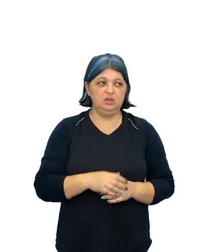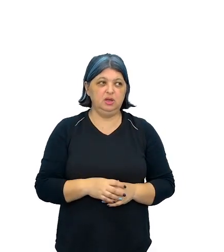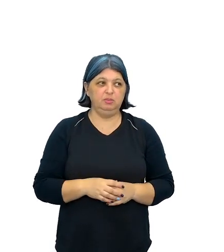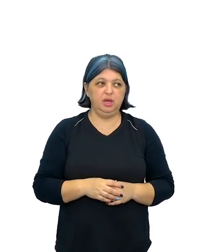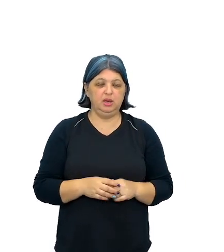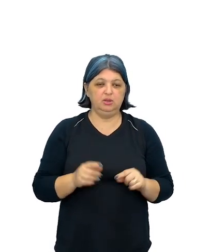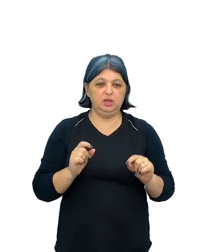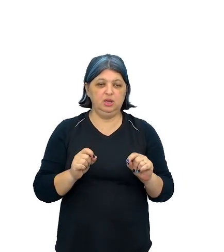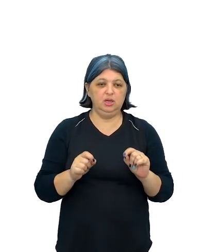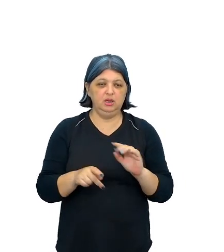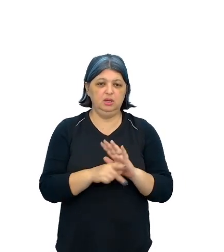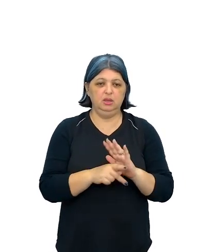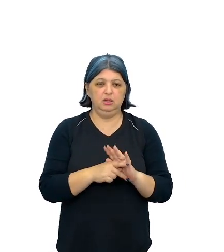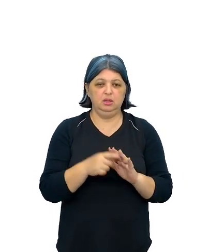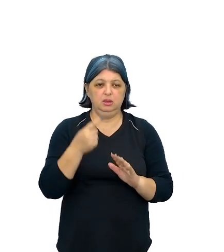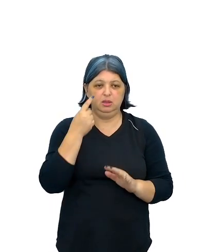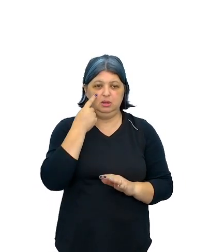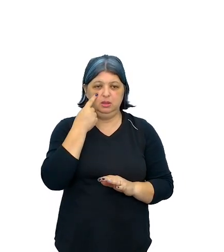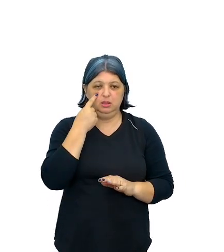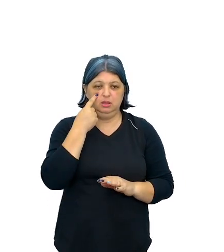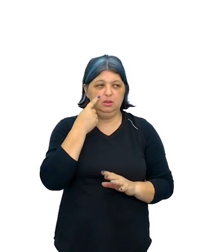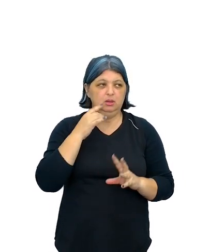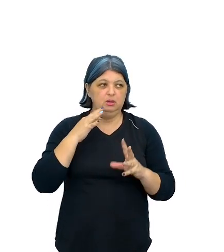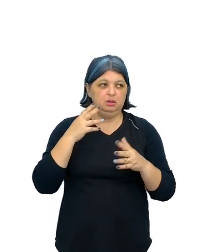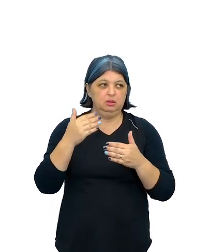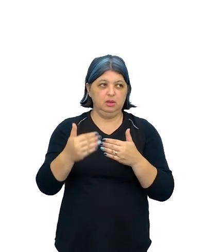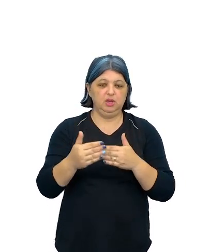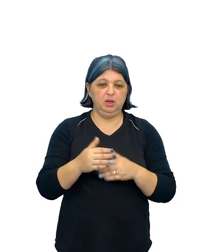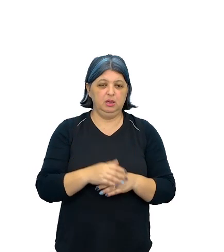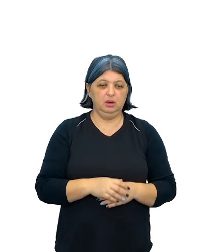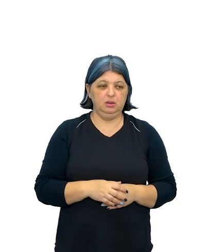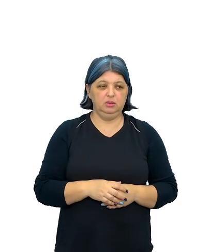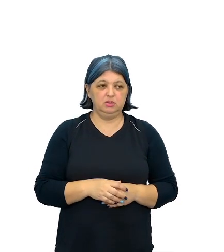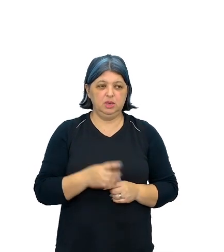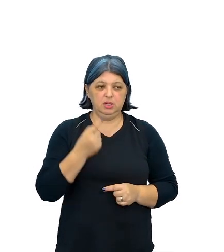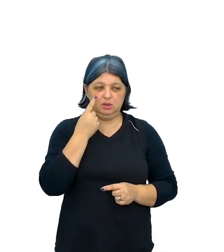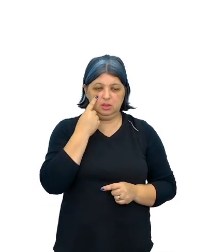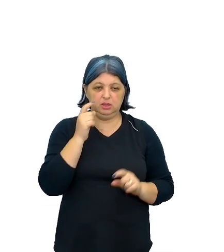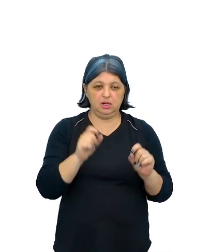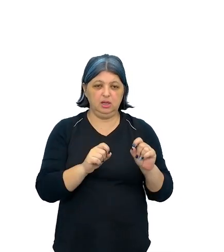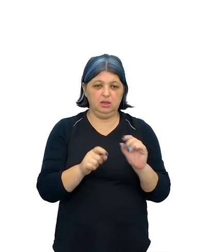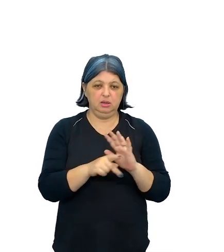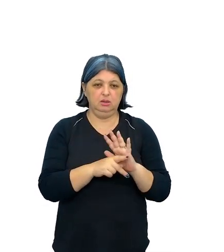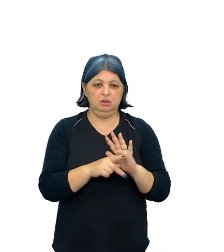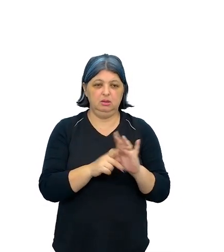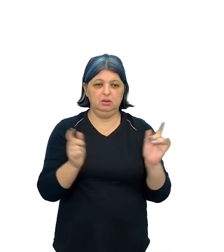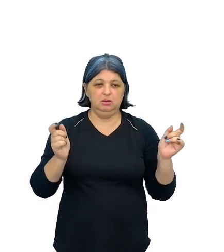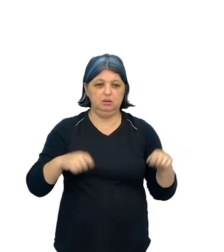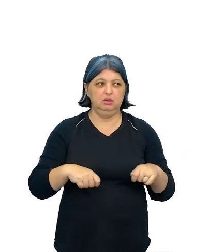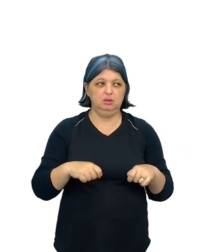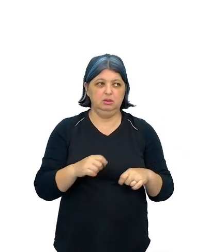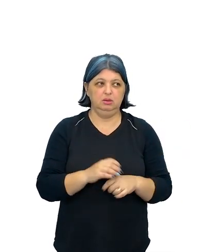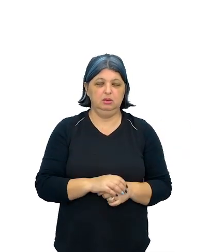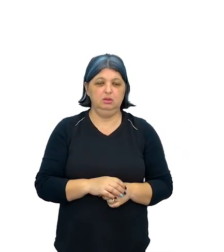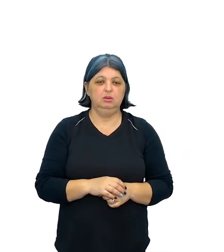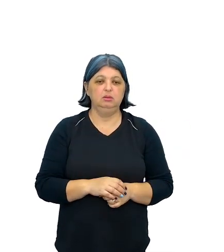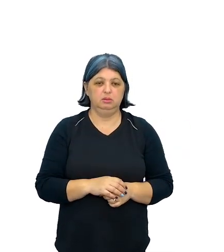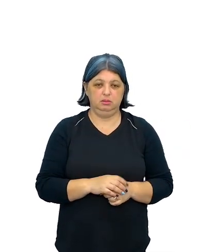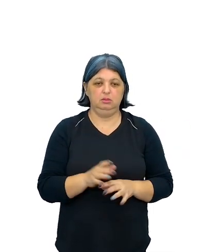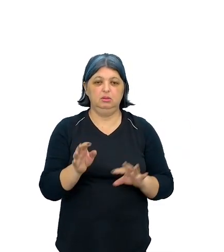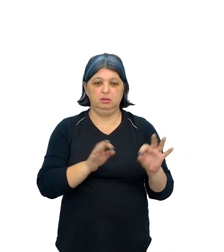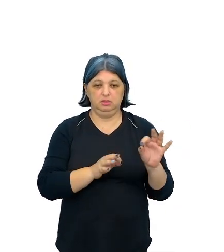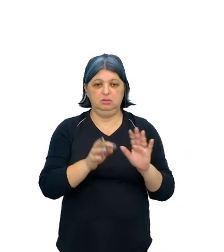estudos e de pesquisa, desenvolve, então, toda a capacidade investigativa a partir de tomadas de notas, de resumos, elaboração